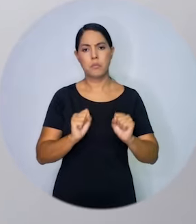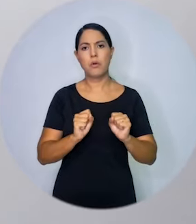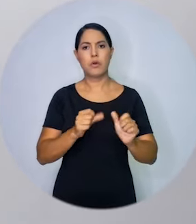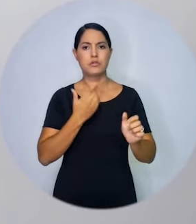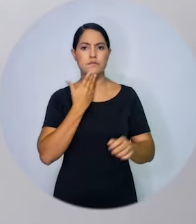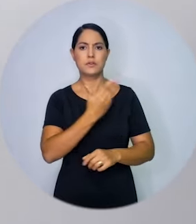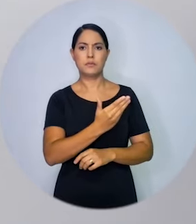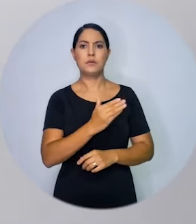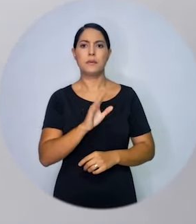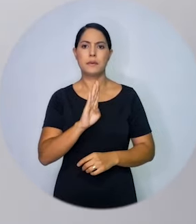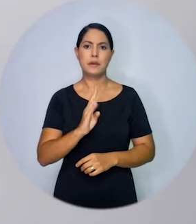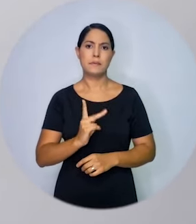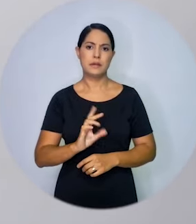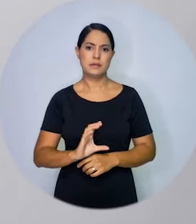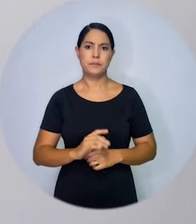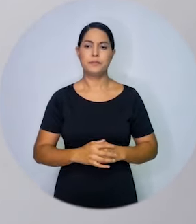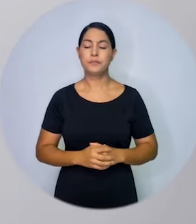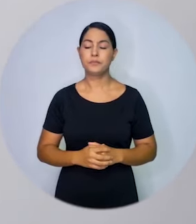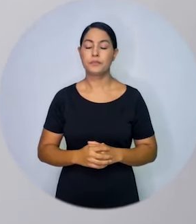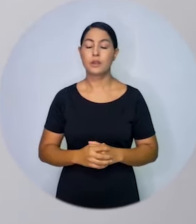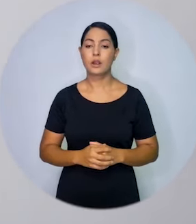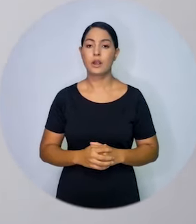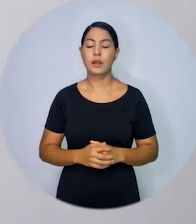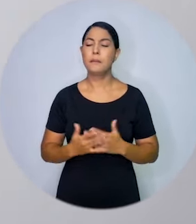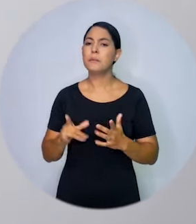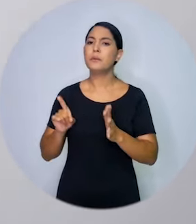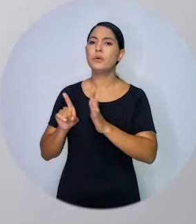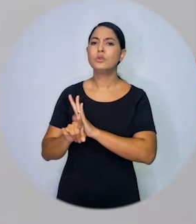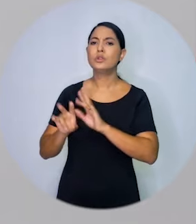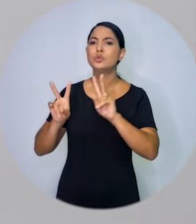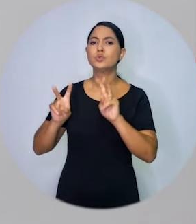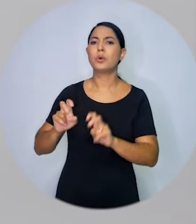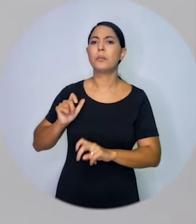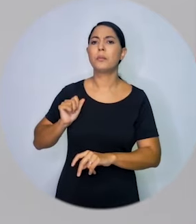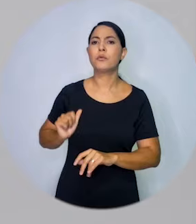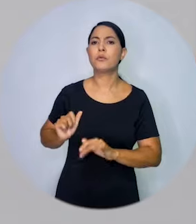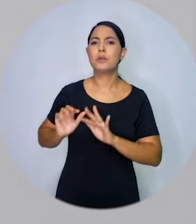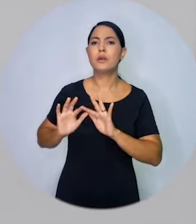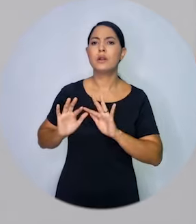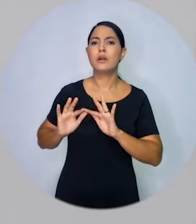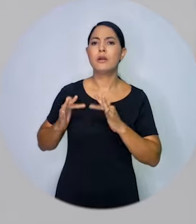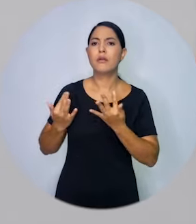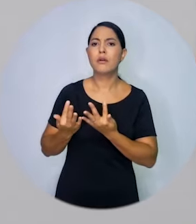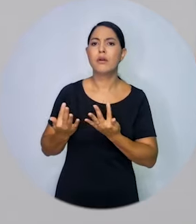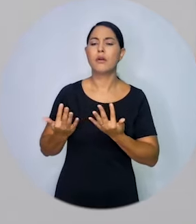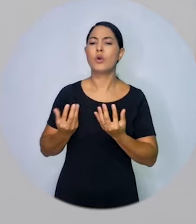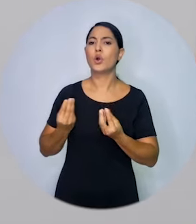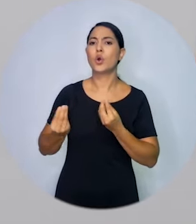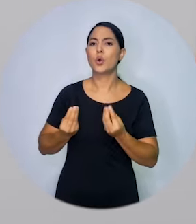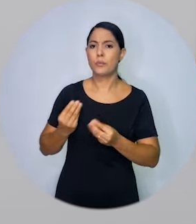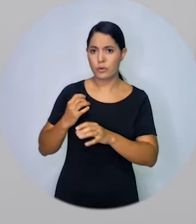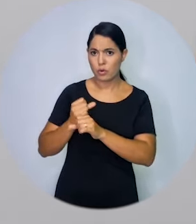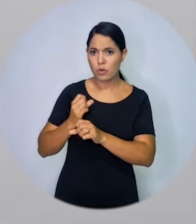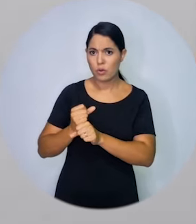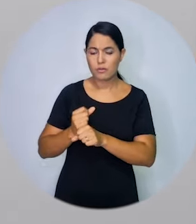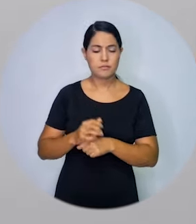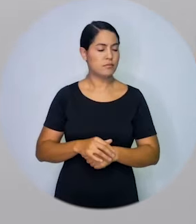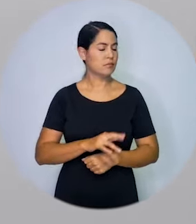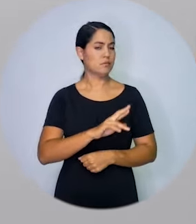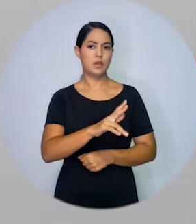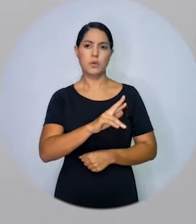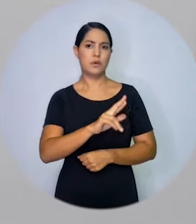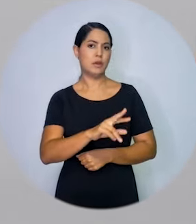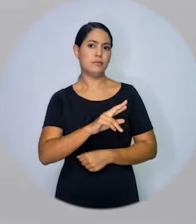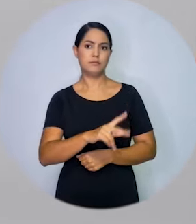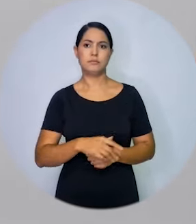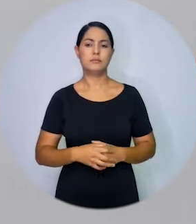para fins de renda per capita. Certo. Tá? Do grupo familiar. E a questão da renda do Bolsa Família é contada? É